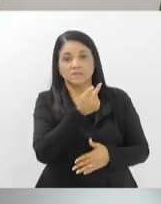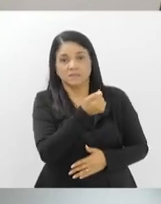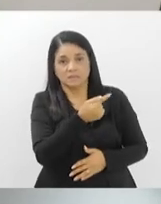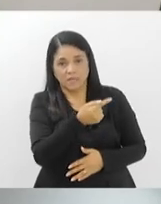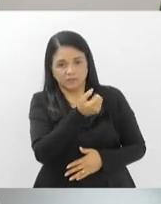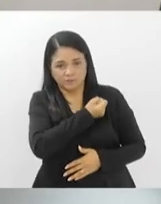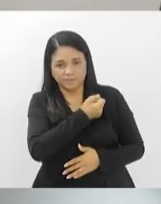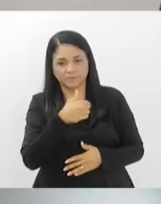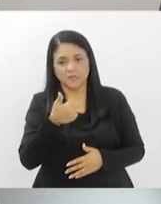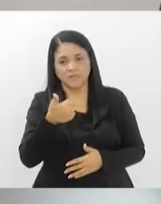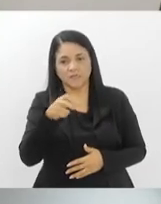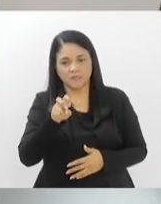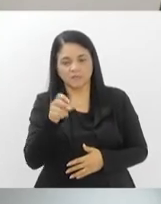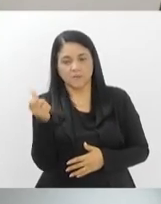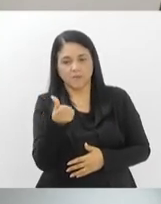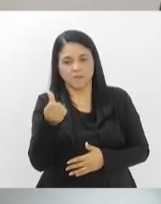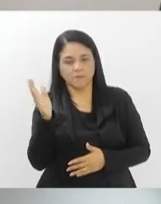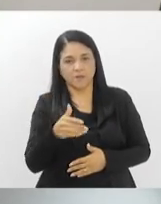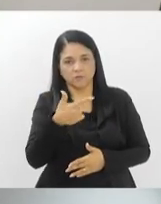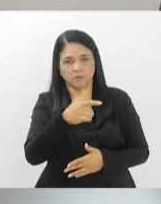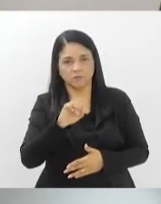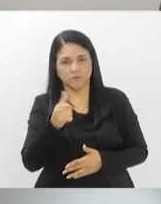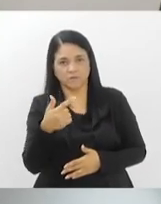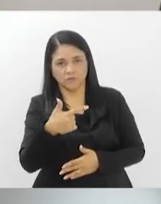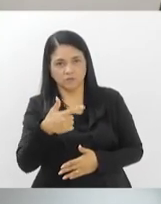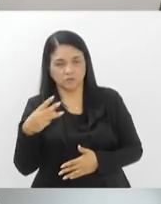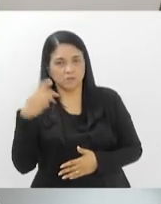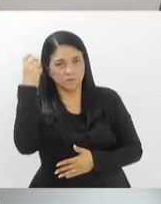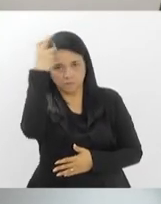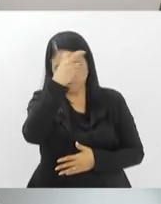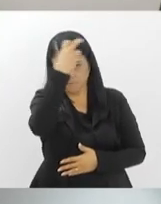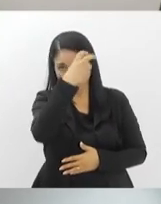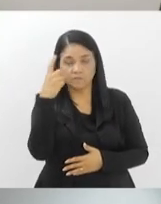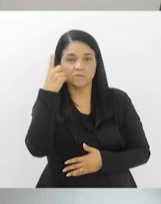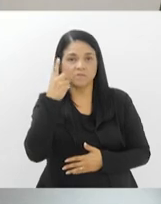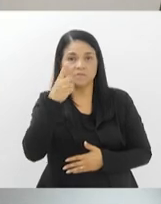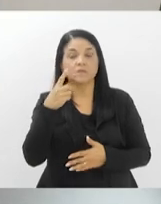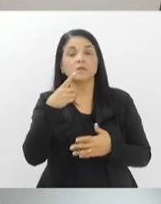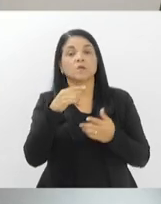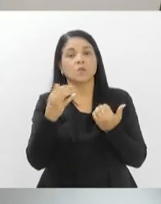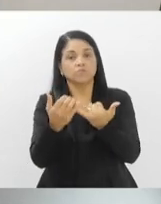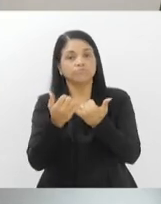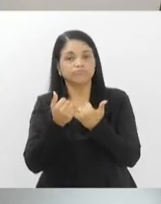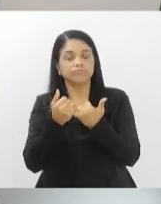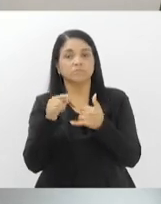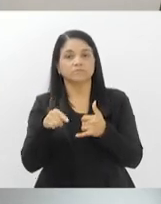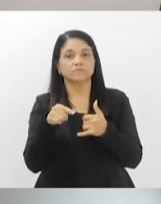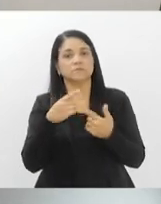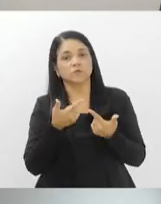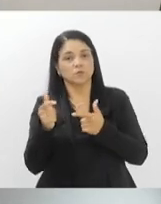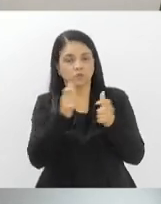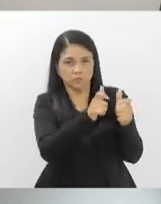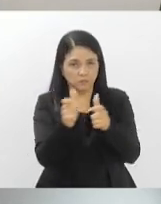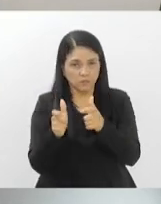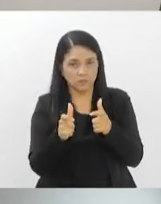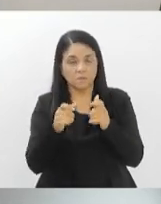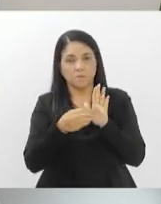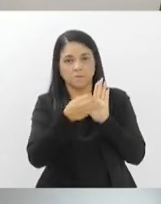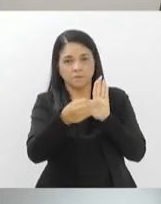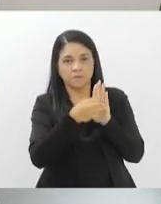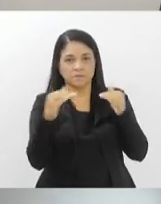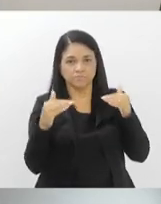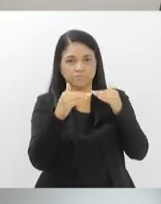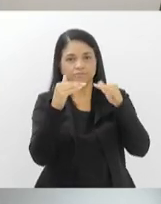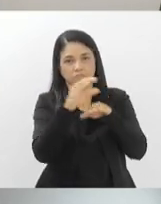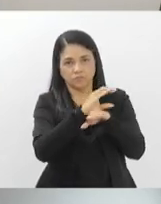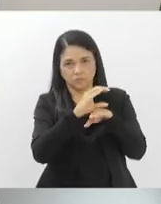de lei 1566 de 23, de autoria da deputada Verônica Lima, que institui o Programa Estadual de Educação Patrimonial e dá outras providências. Parecer é pela constitucionalidade.